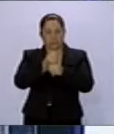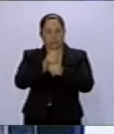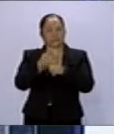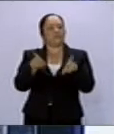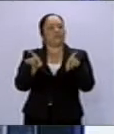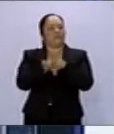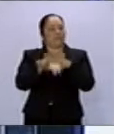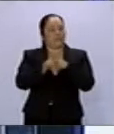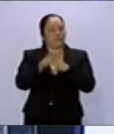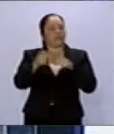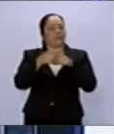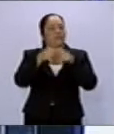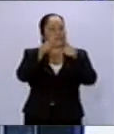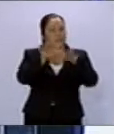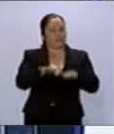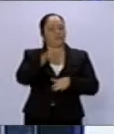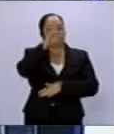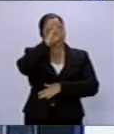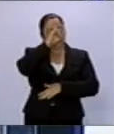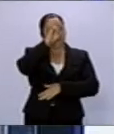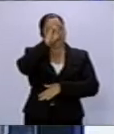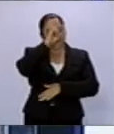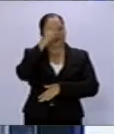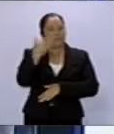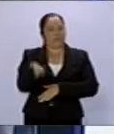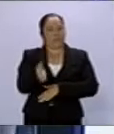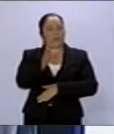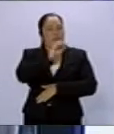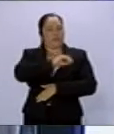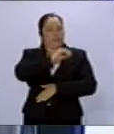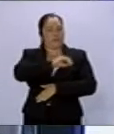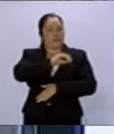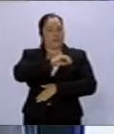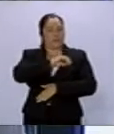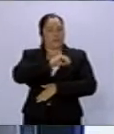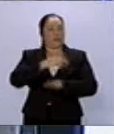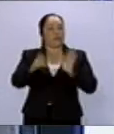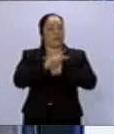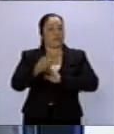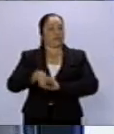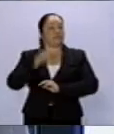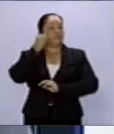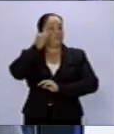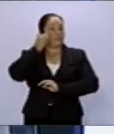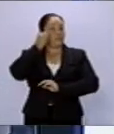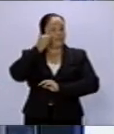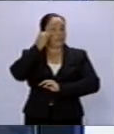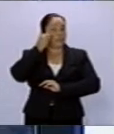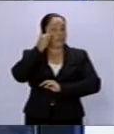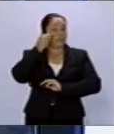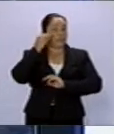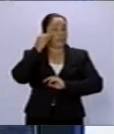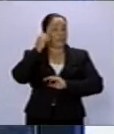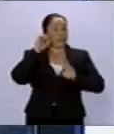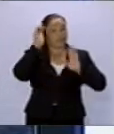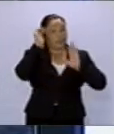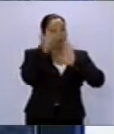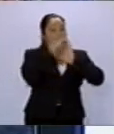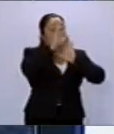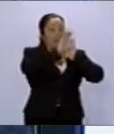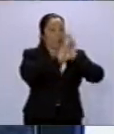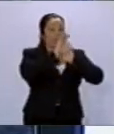residência em relação a não contra prestação de serviço para estabelecimento do que tá no Código Tributário da isenção do imposto de renda